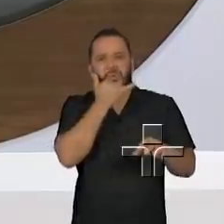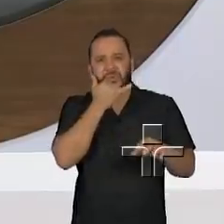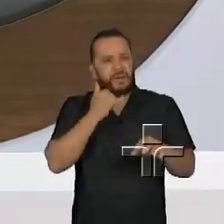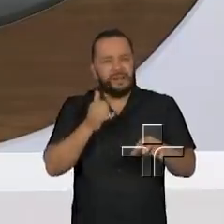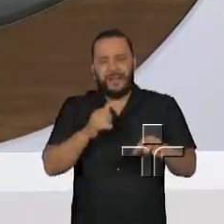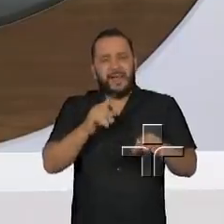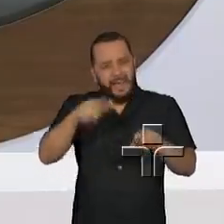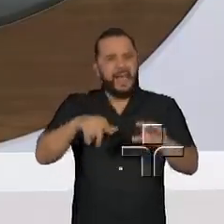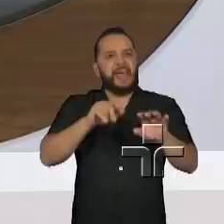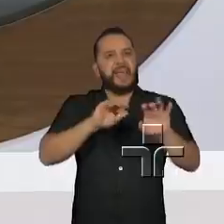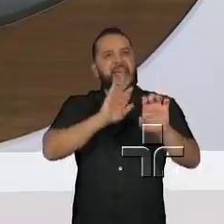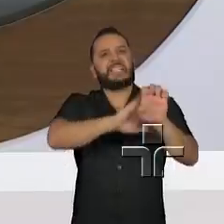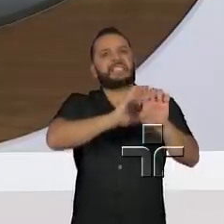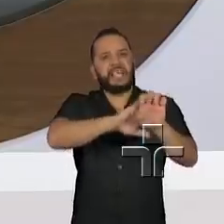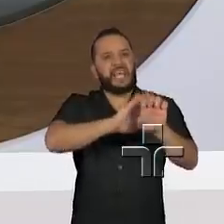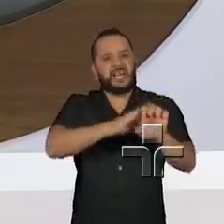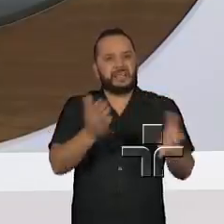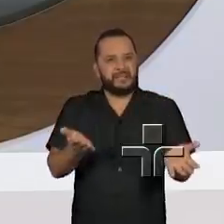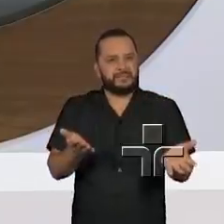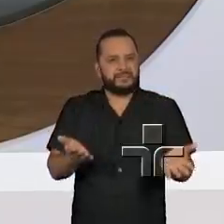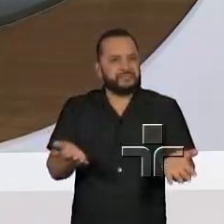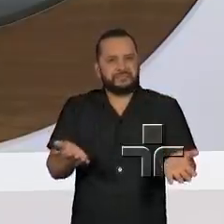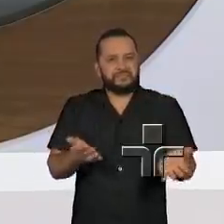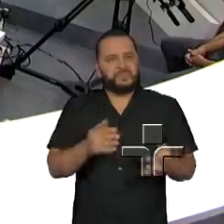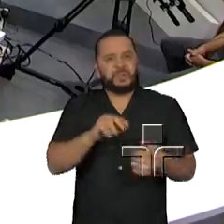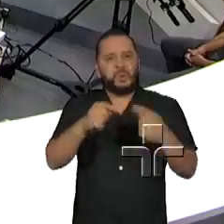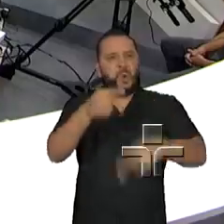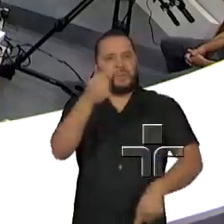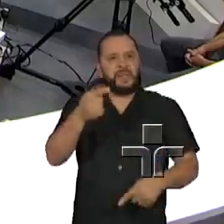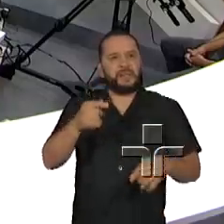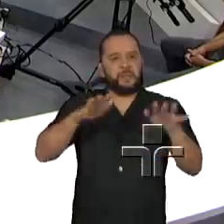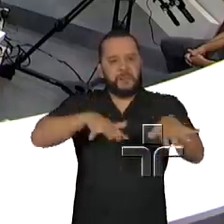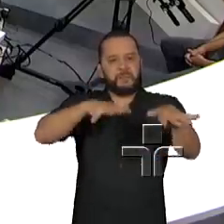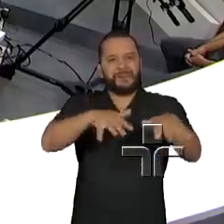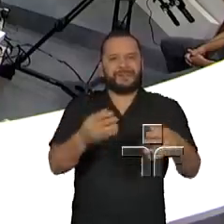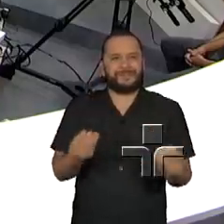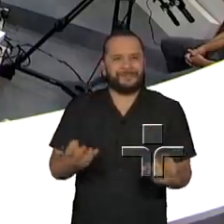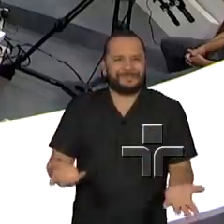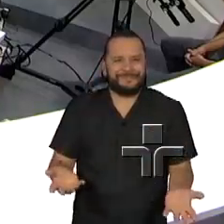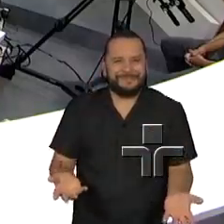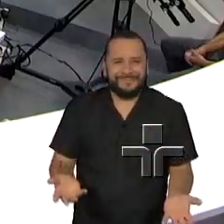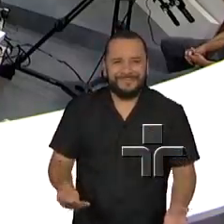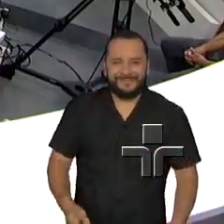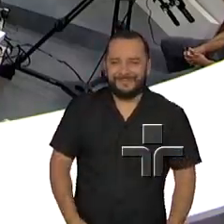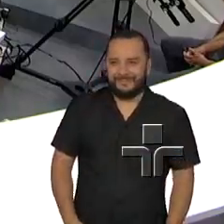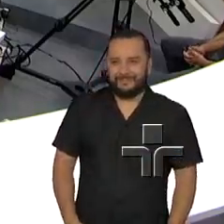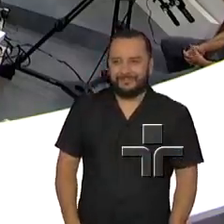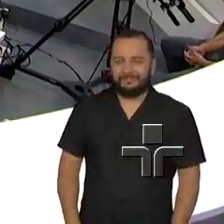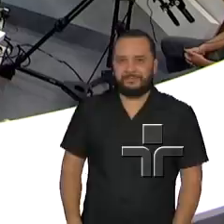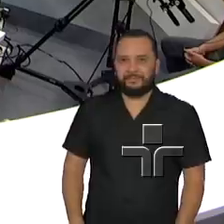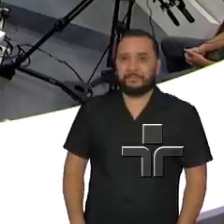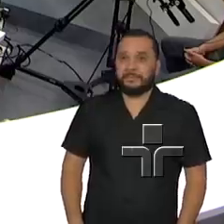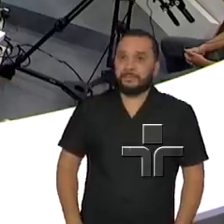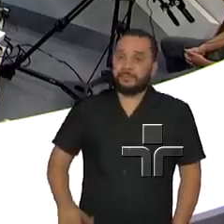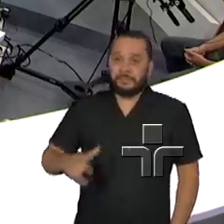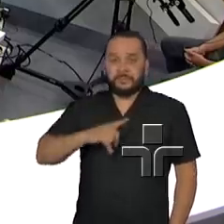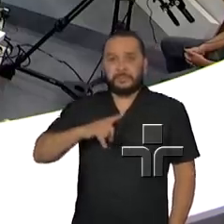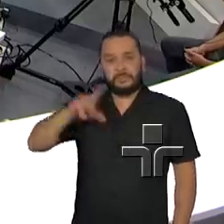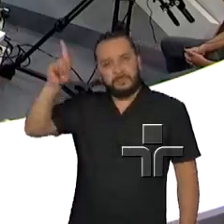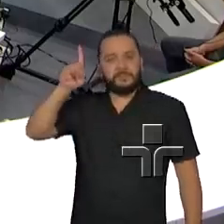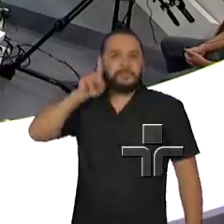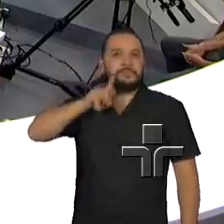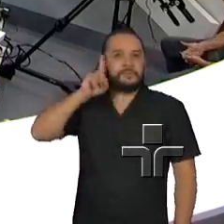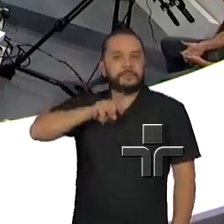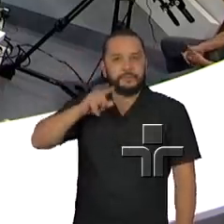né? Enfim, colegas, a roda está aberta. Quem vai falar? Danilo. Professor, nos Estados Unidos, uma das